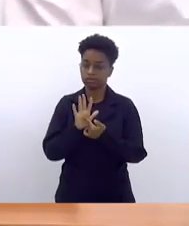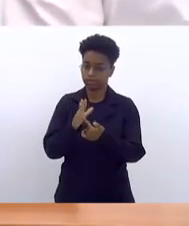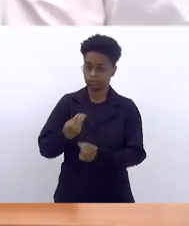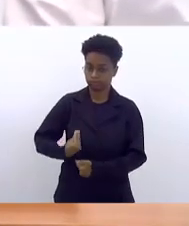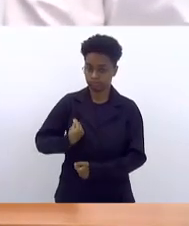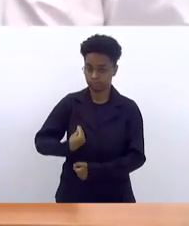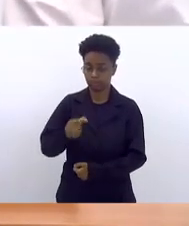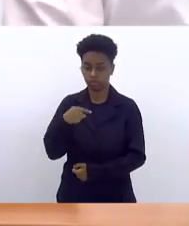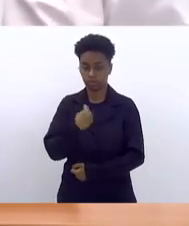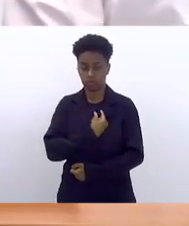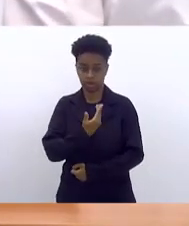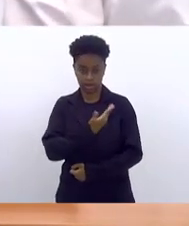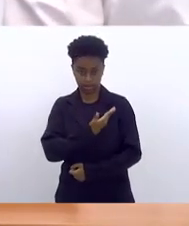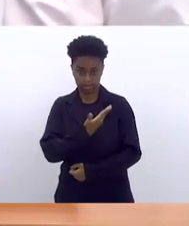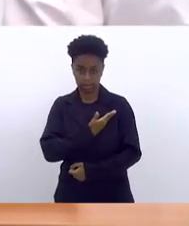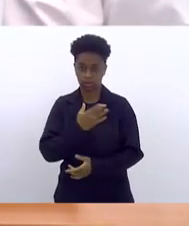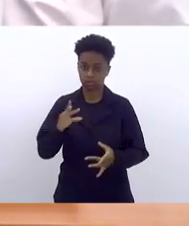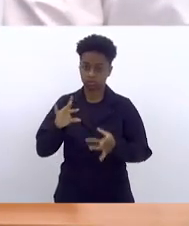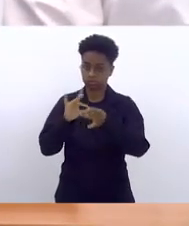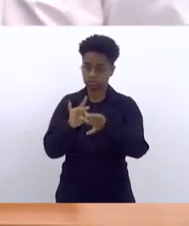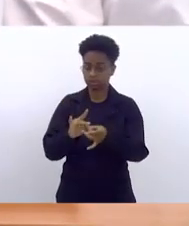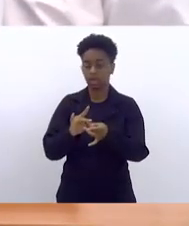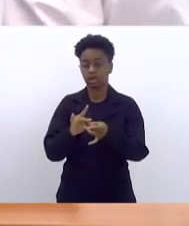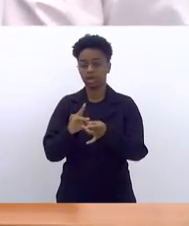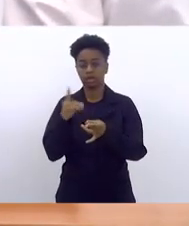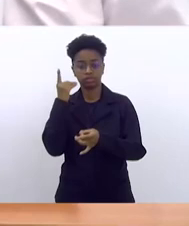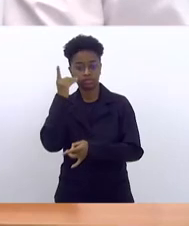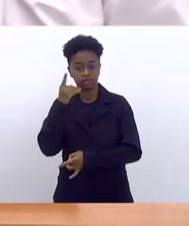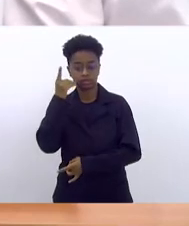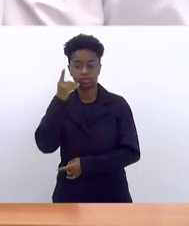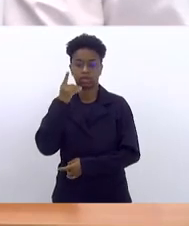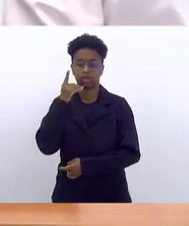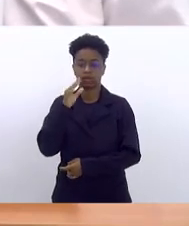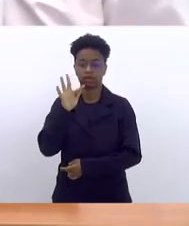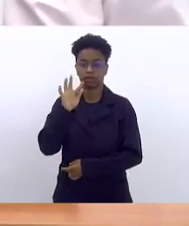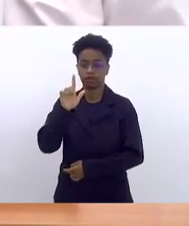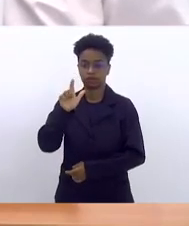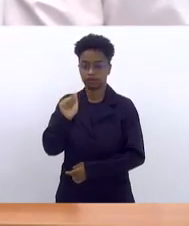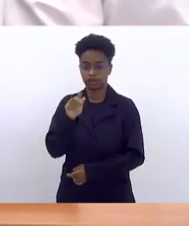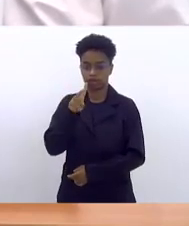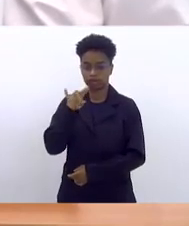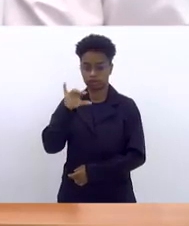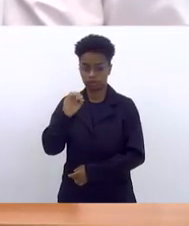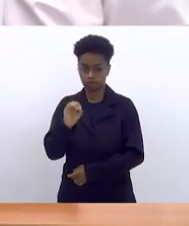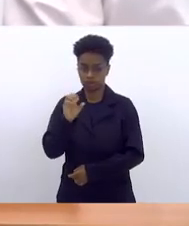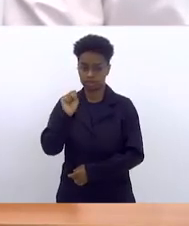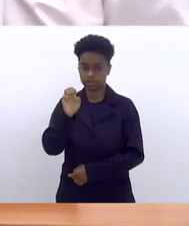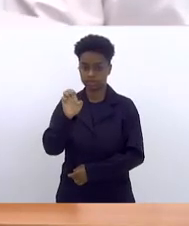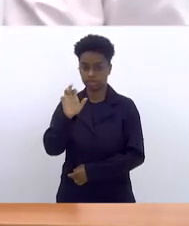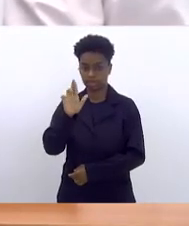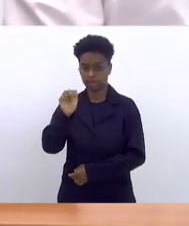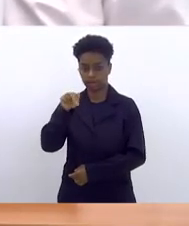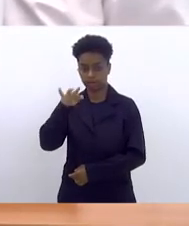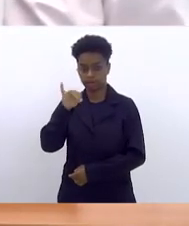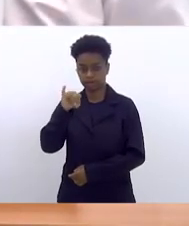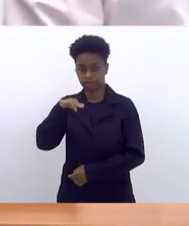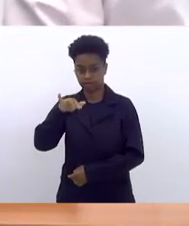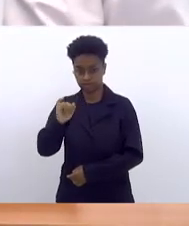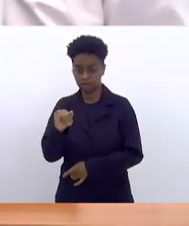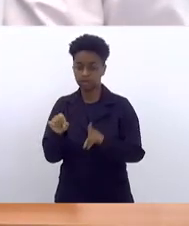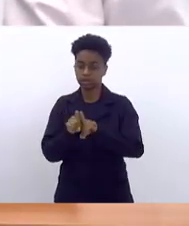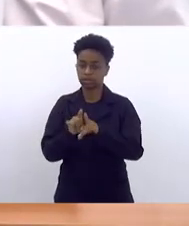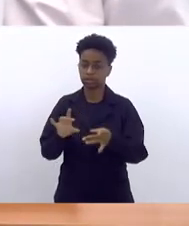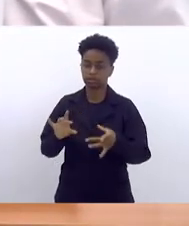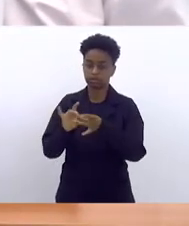do nosso amigo deputado ligado à educação também deputado Flávio Serafim e também aqui na mesa conosco